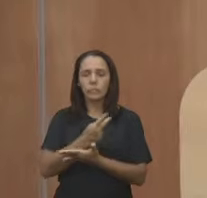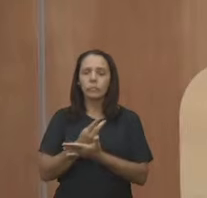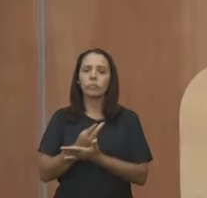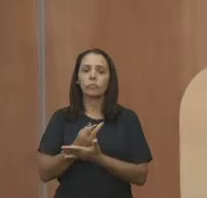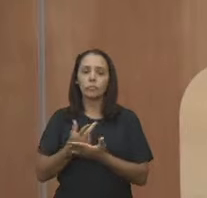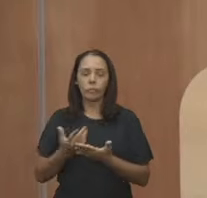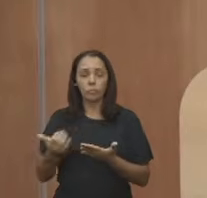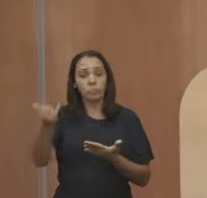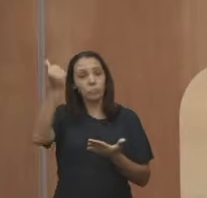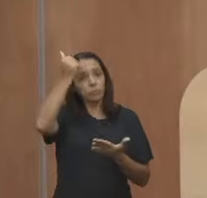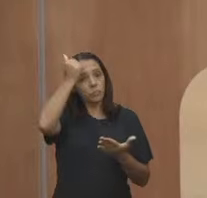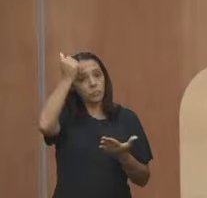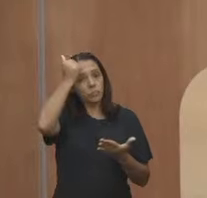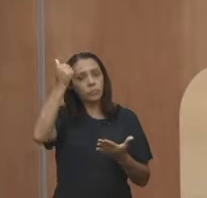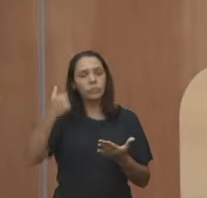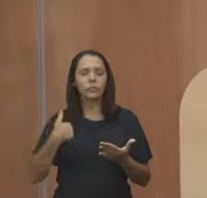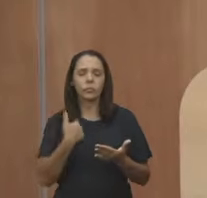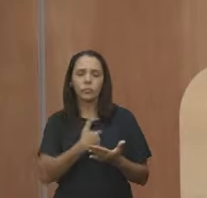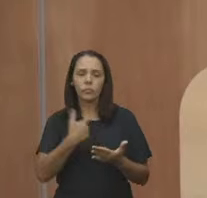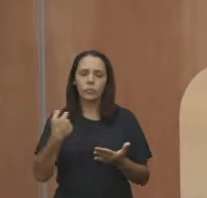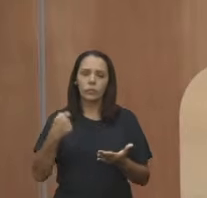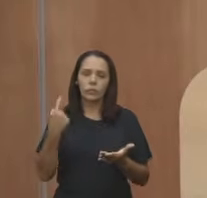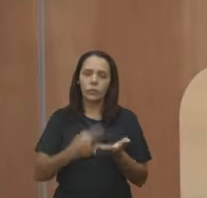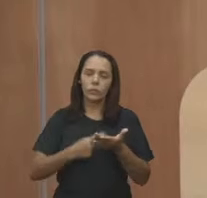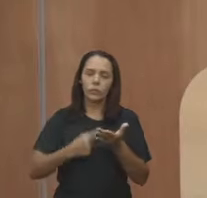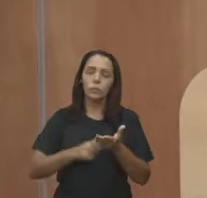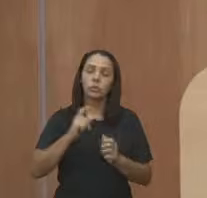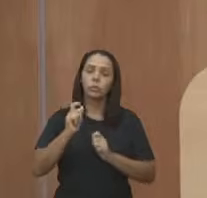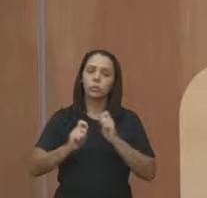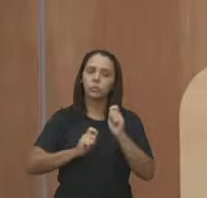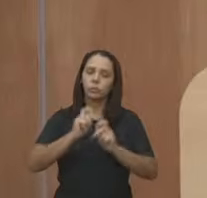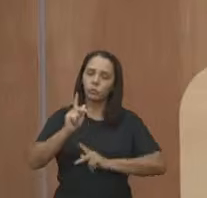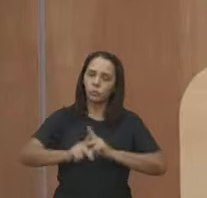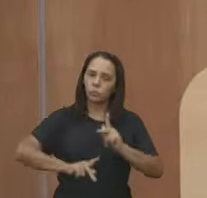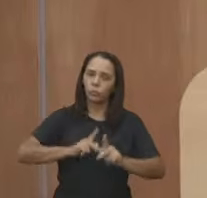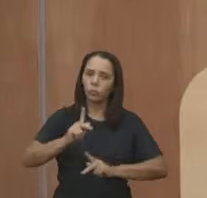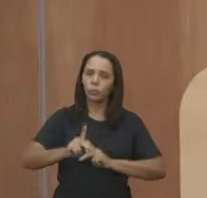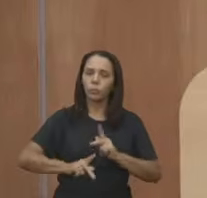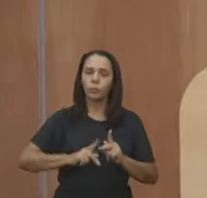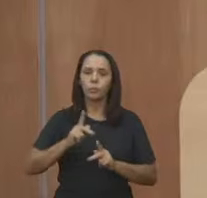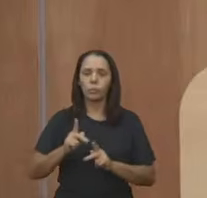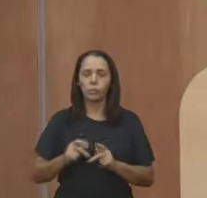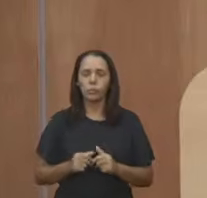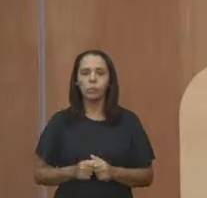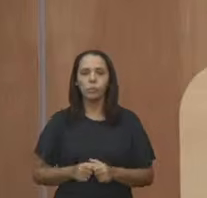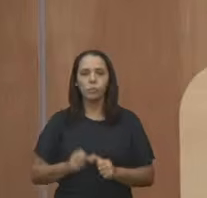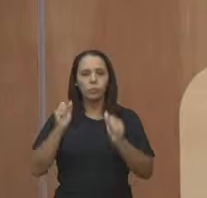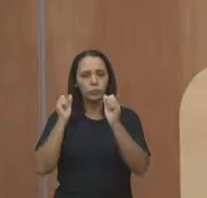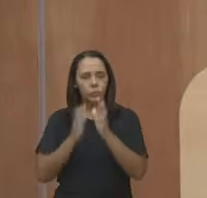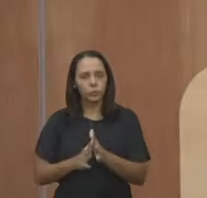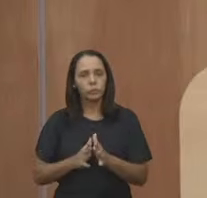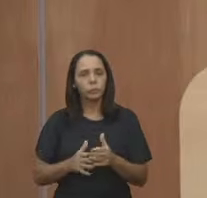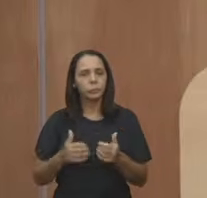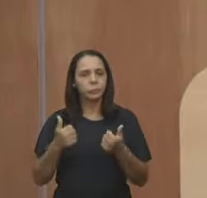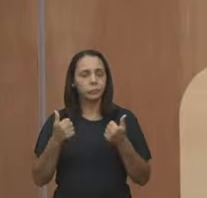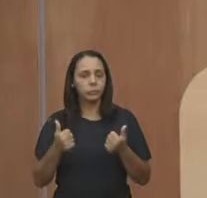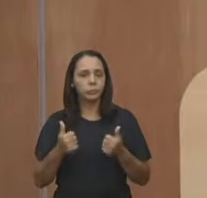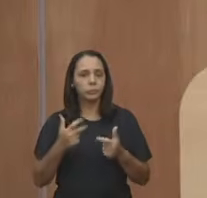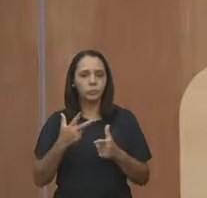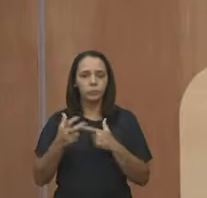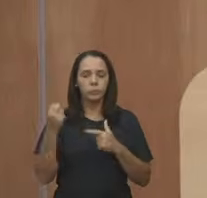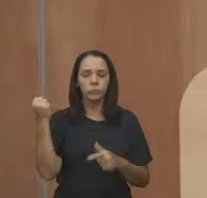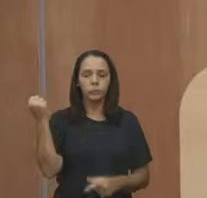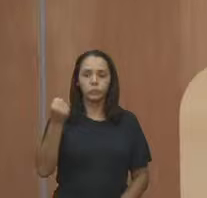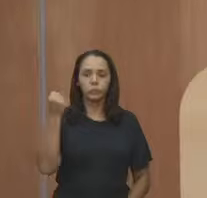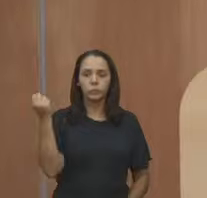tem que ter compromisso com o erro, a gente tem que ter compromisso com o povo de Jacareí. Foi um acerto e também uma grande vitória a gente ter a regularização